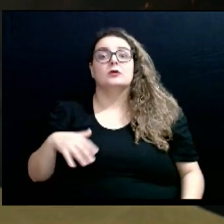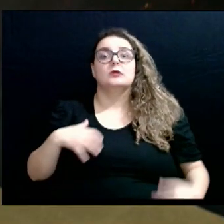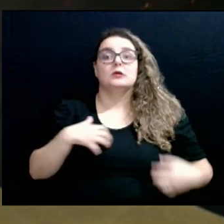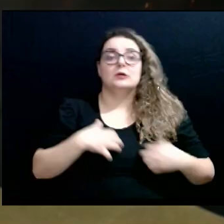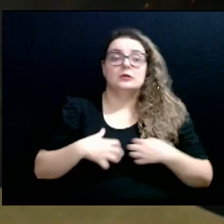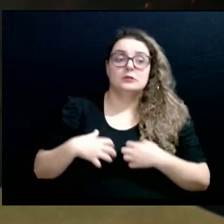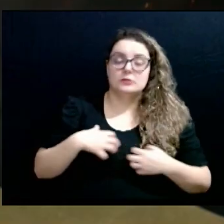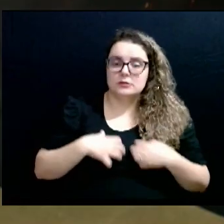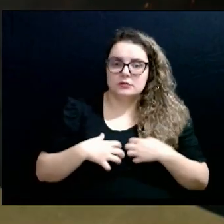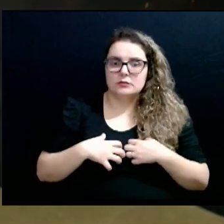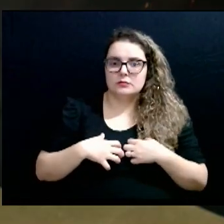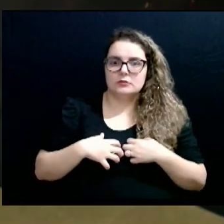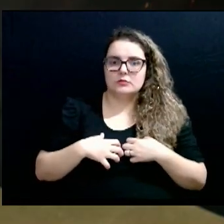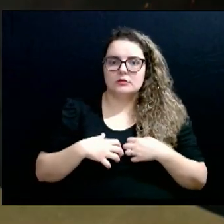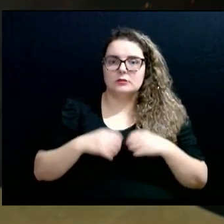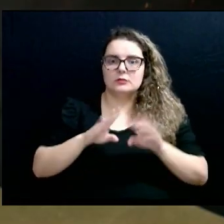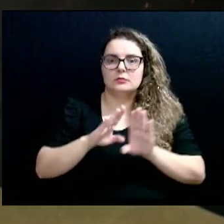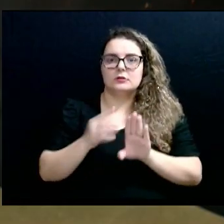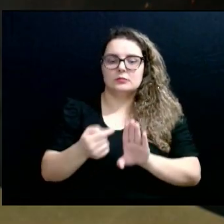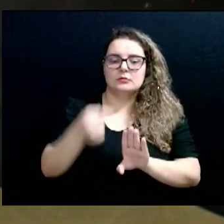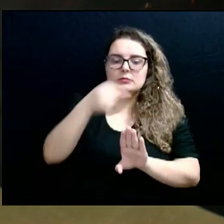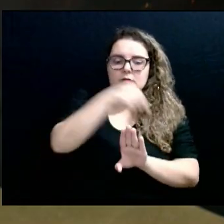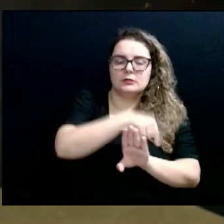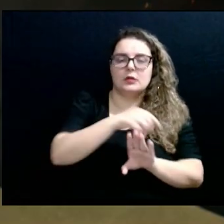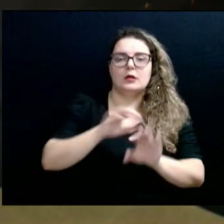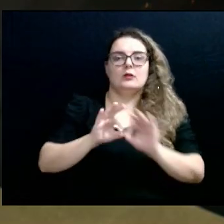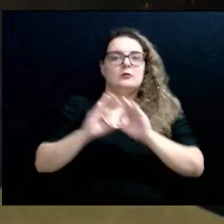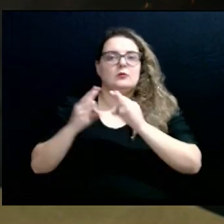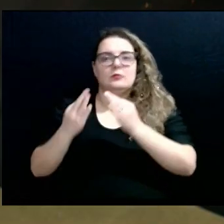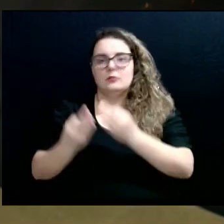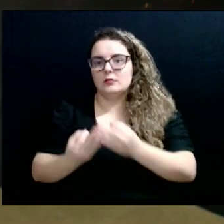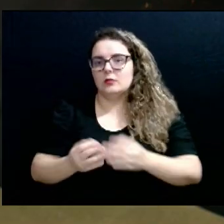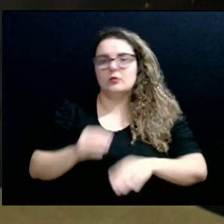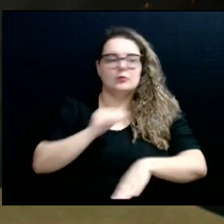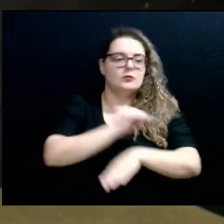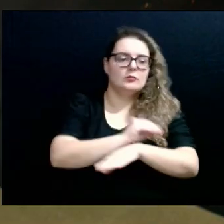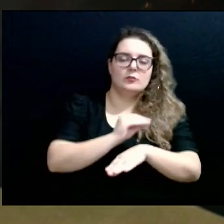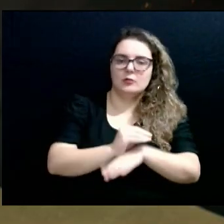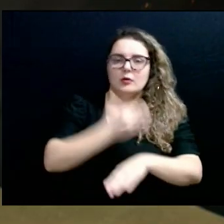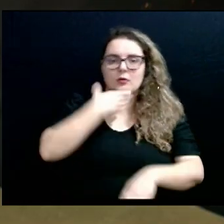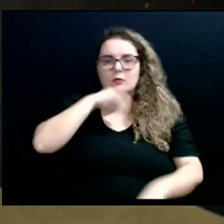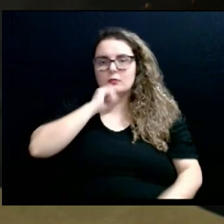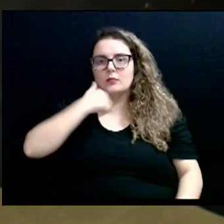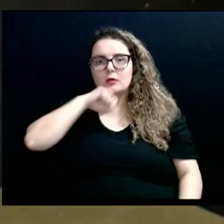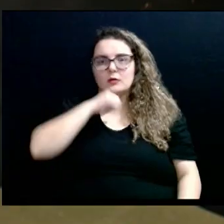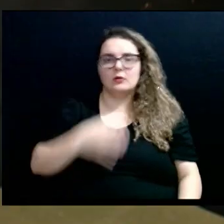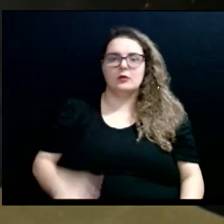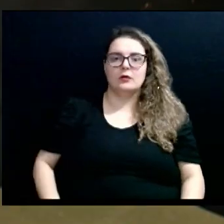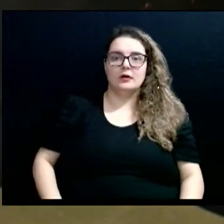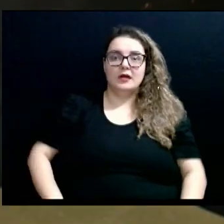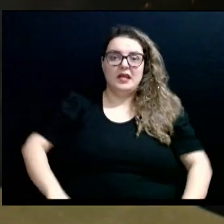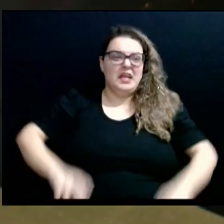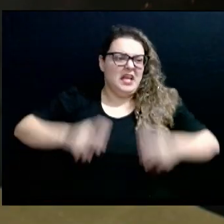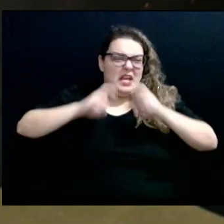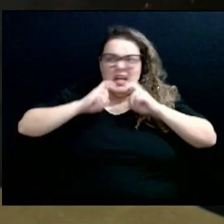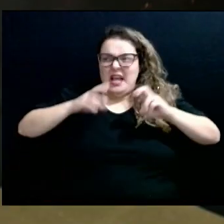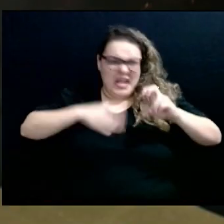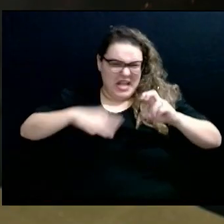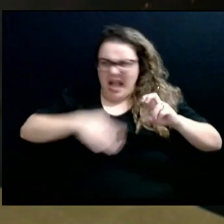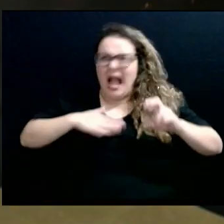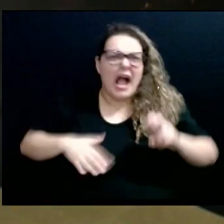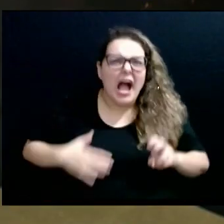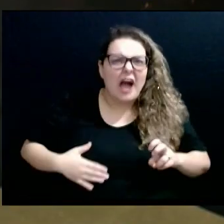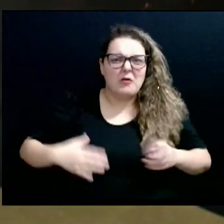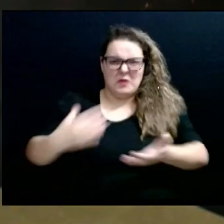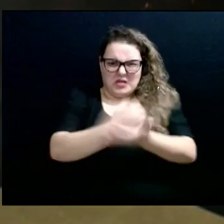lado da porta tá lá a família, os cuidadores, o pai e a mãe. Calma! Já vamos tirar você daí! E